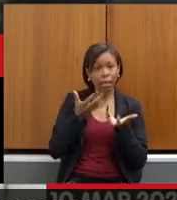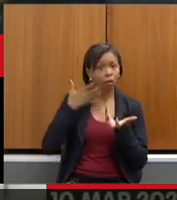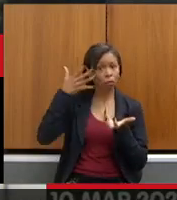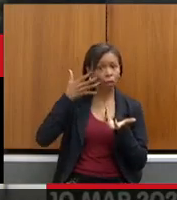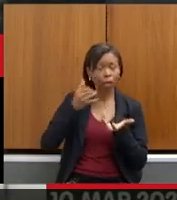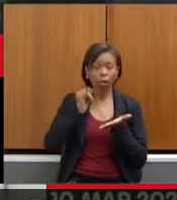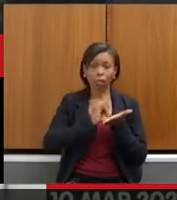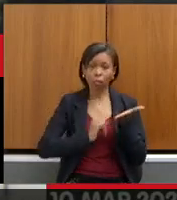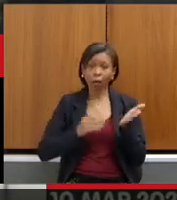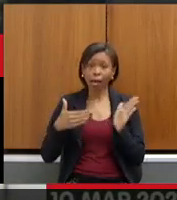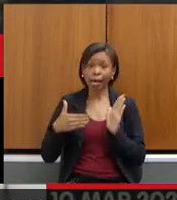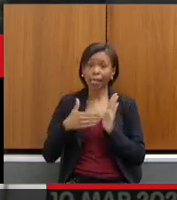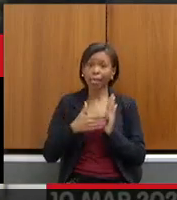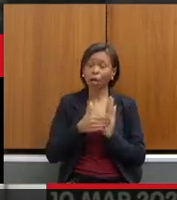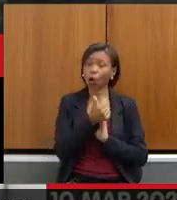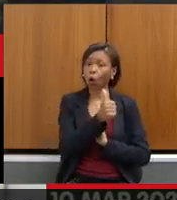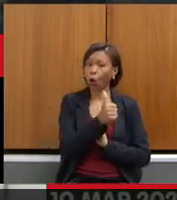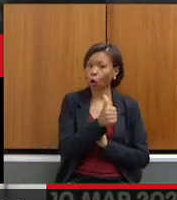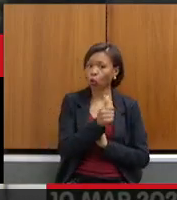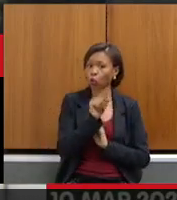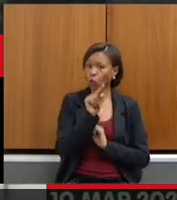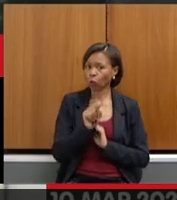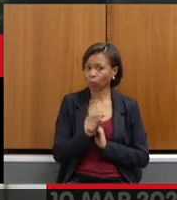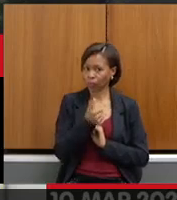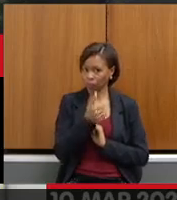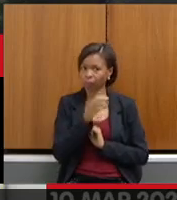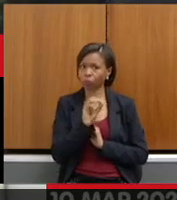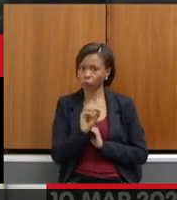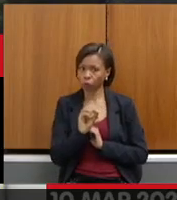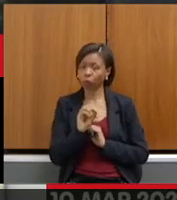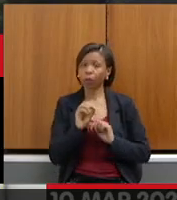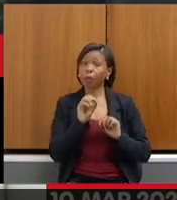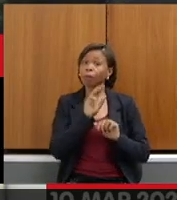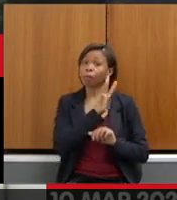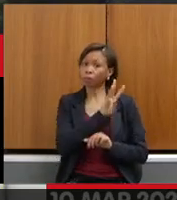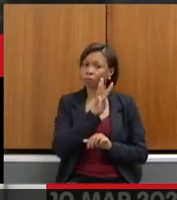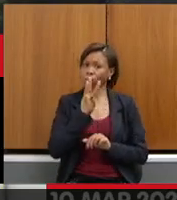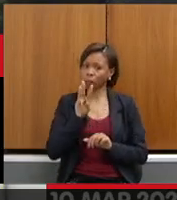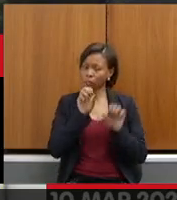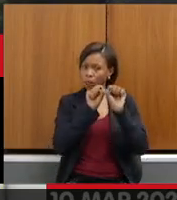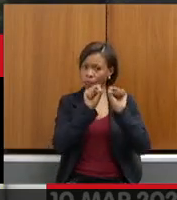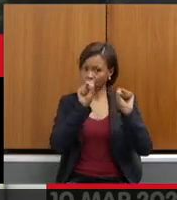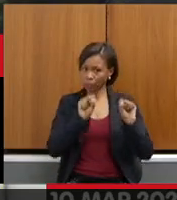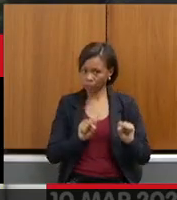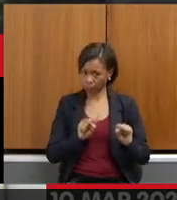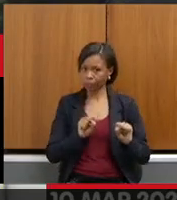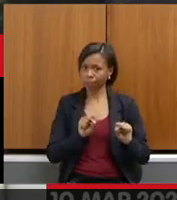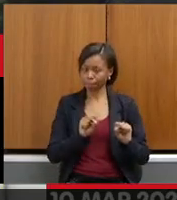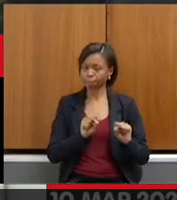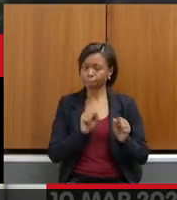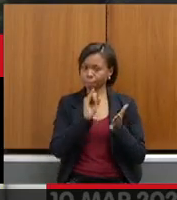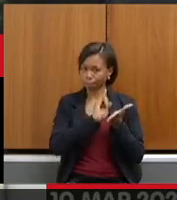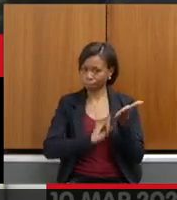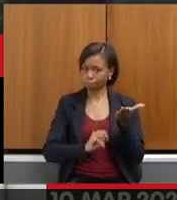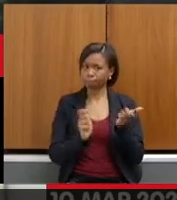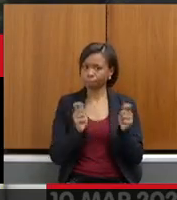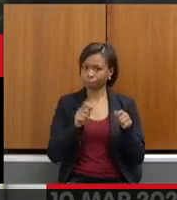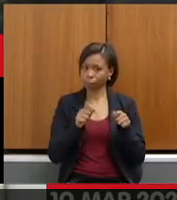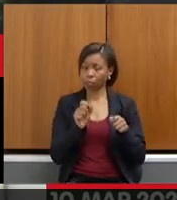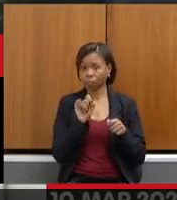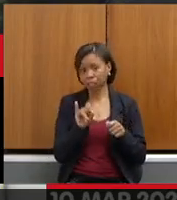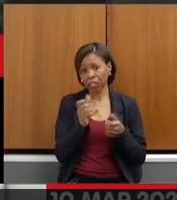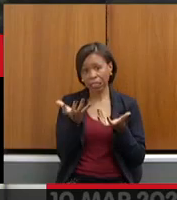através da plataforma se leves para todos aqueles que queiram fazer os seus questionamentos e